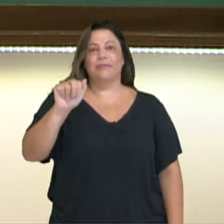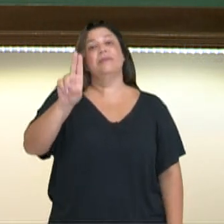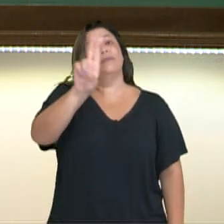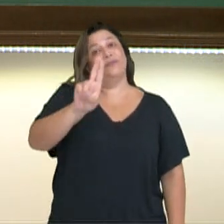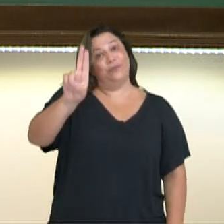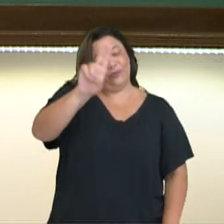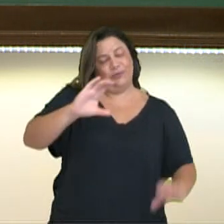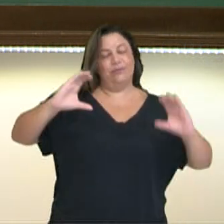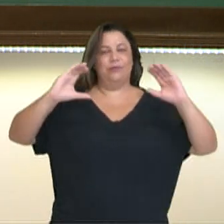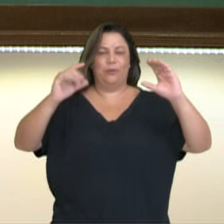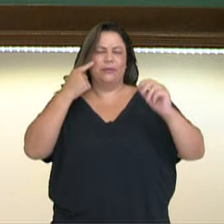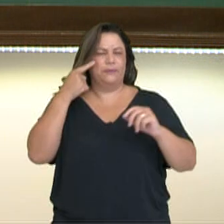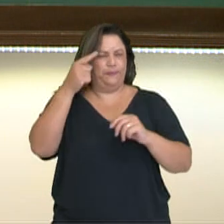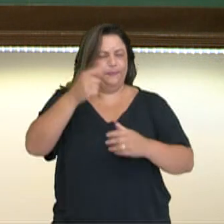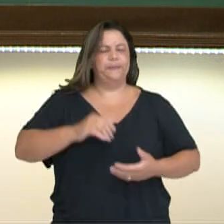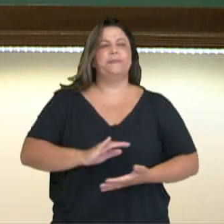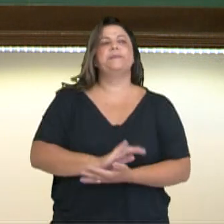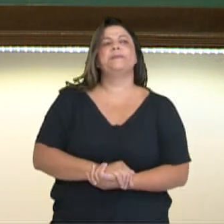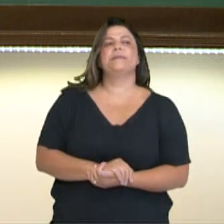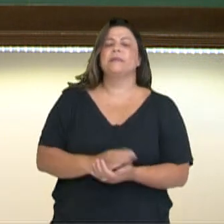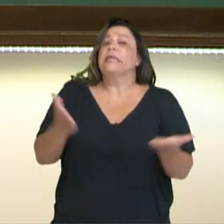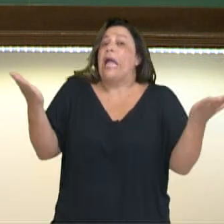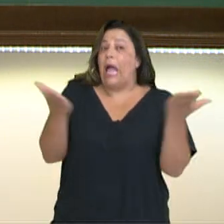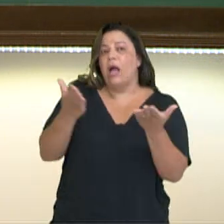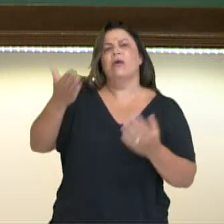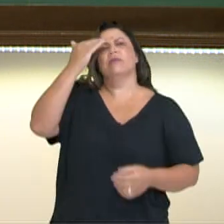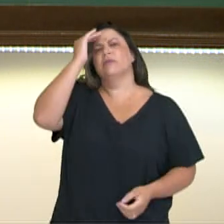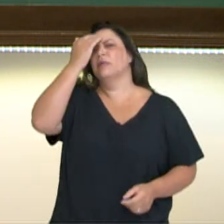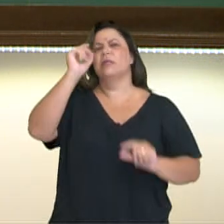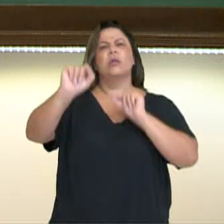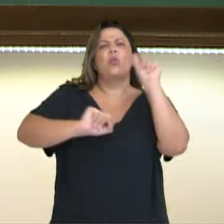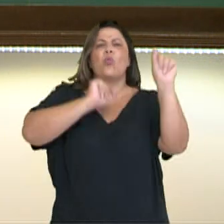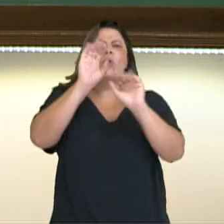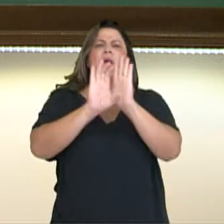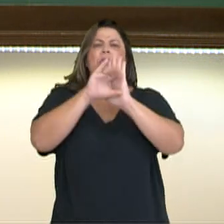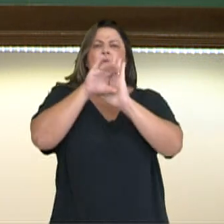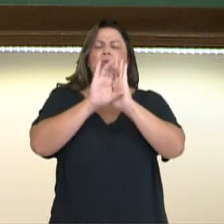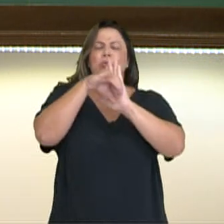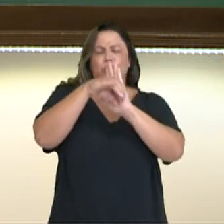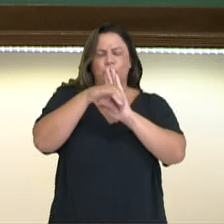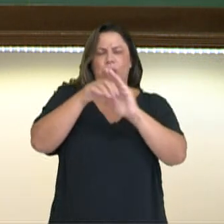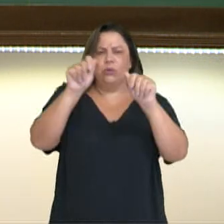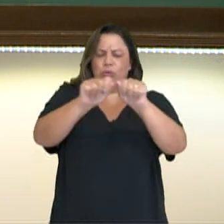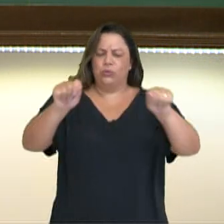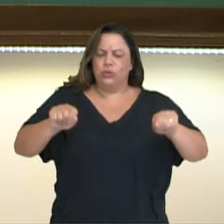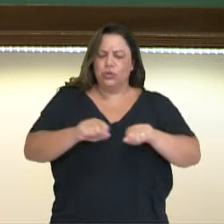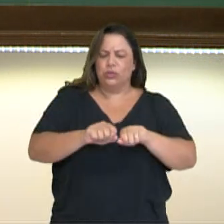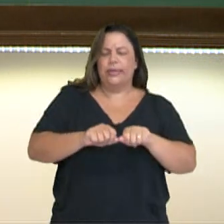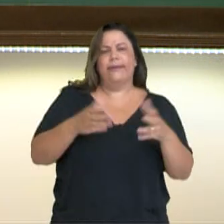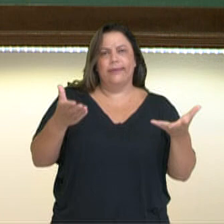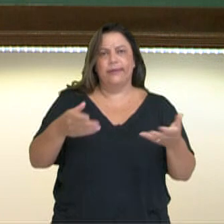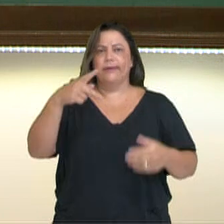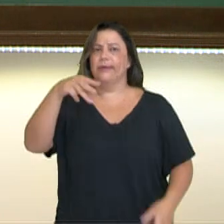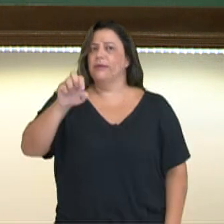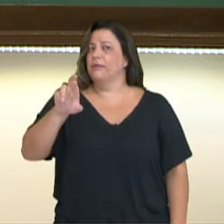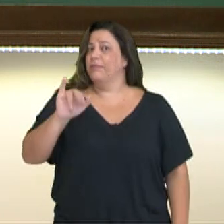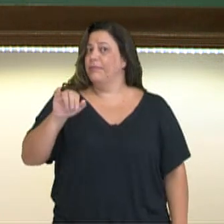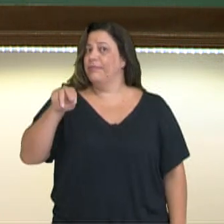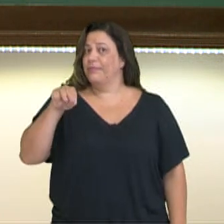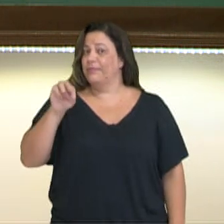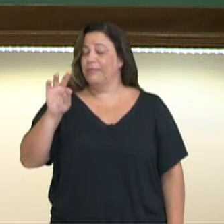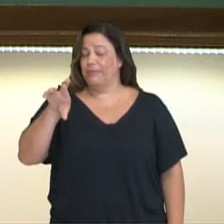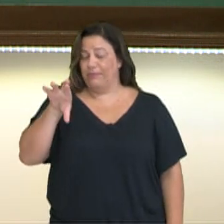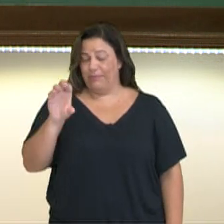Então, olha só. Nós vamos ter que entender o conceito de perímetro e o conceito de área para a gente poder falar, então, de usar as equações para